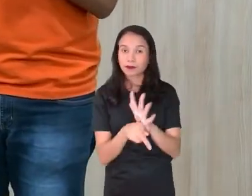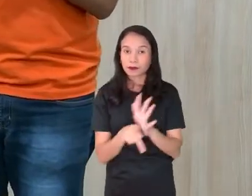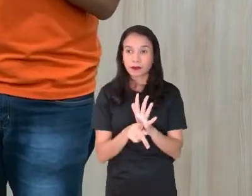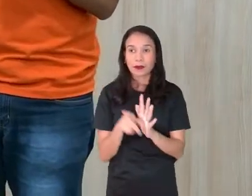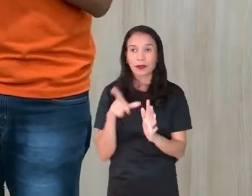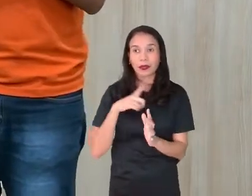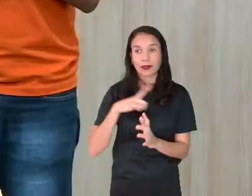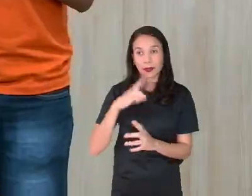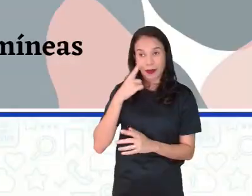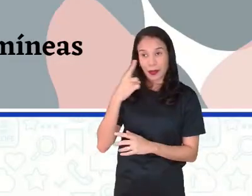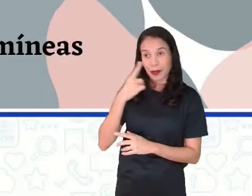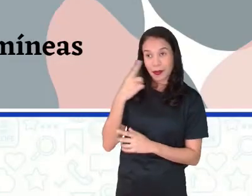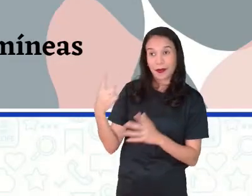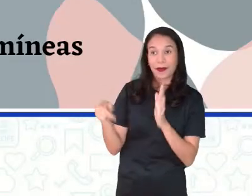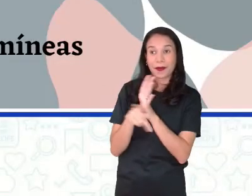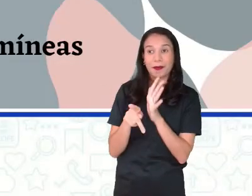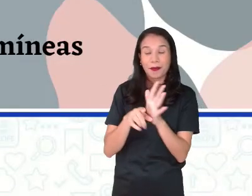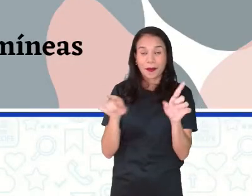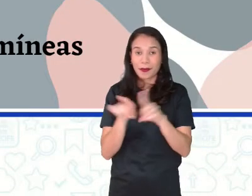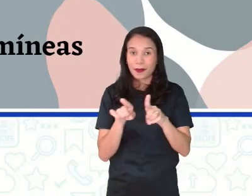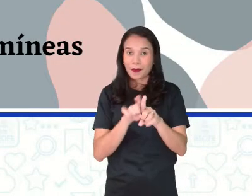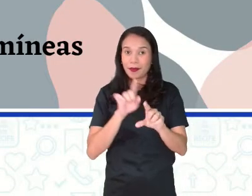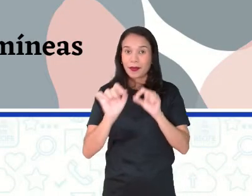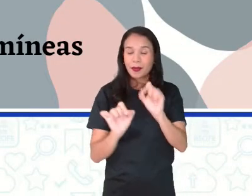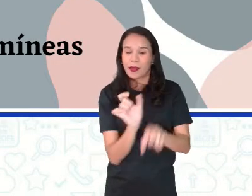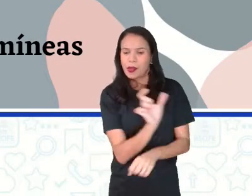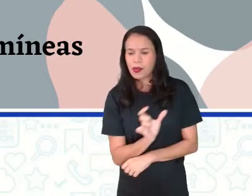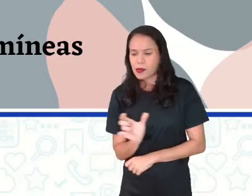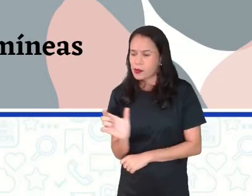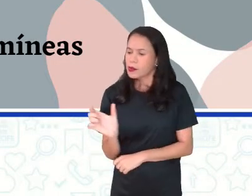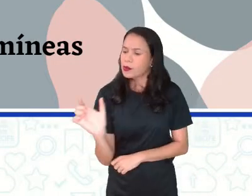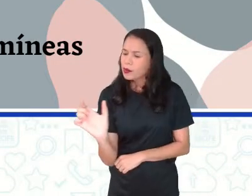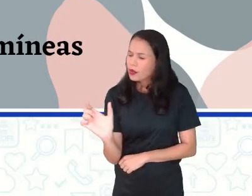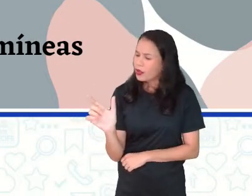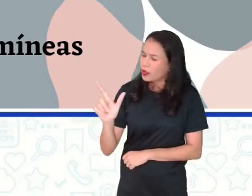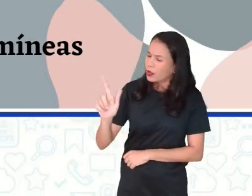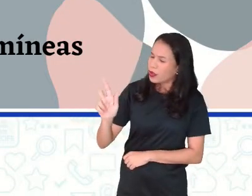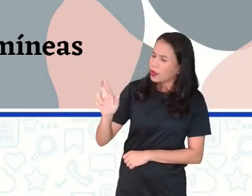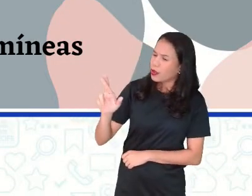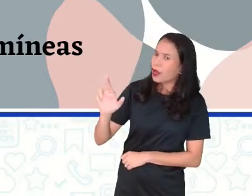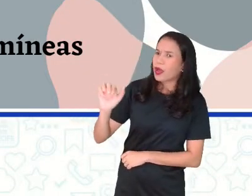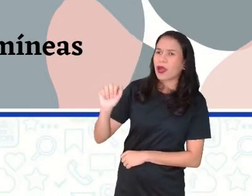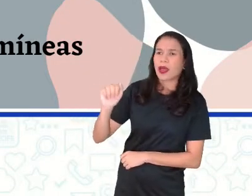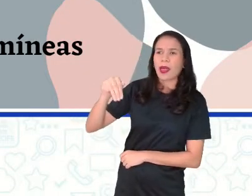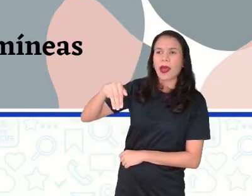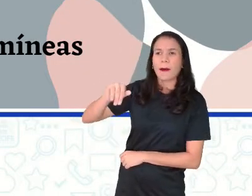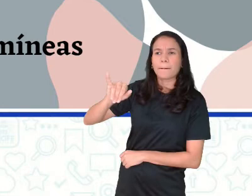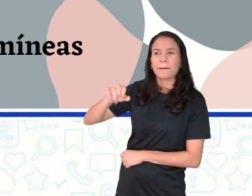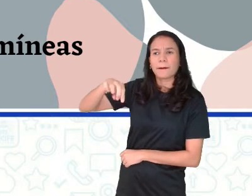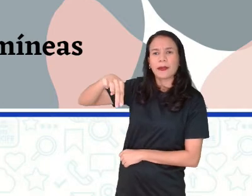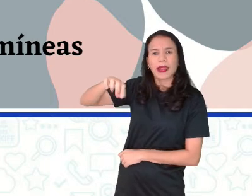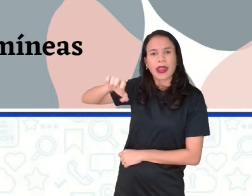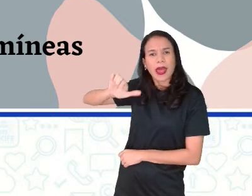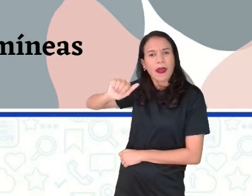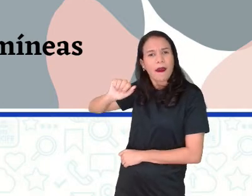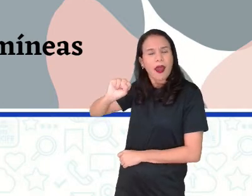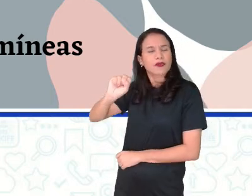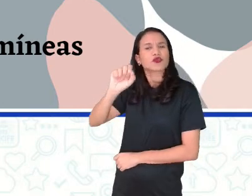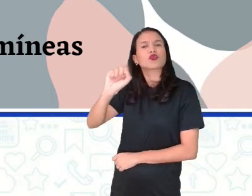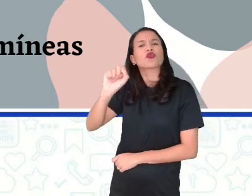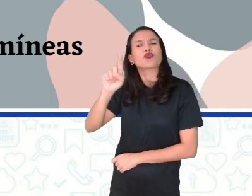tenho uma setinha apontando para o nome gramíneas. Gramíneas, pessoal, nada